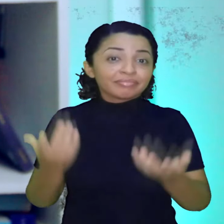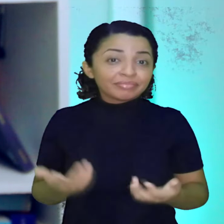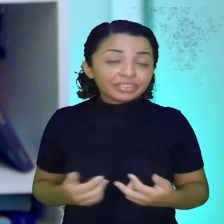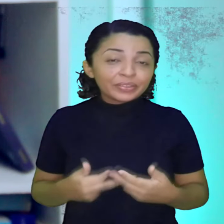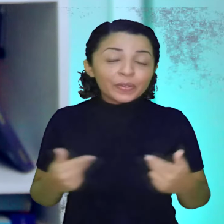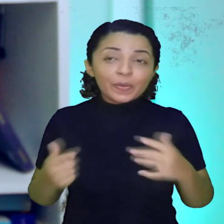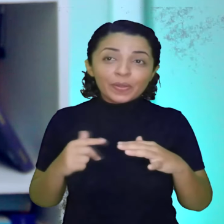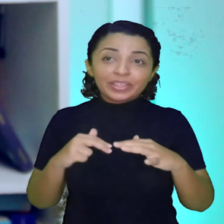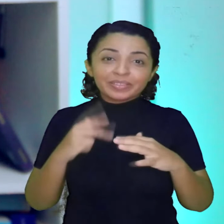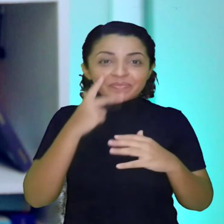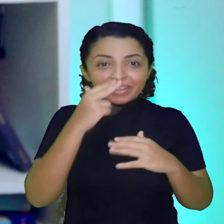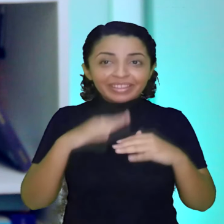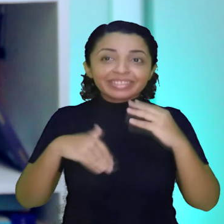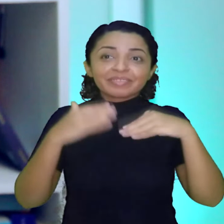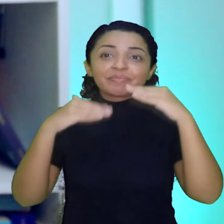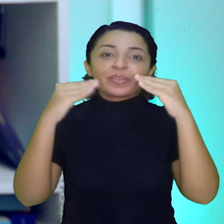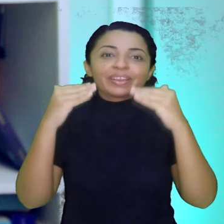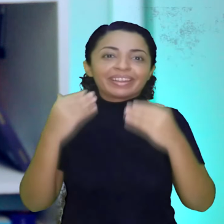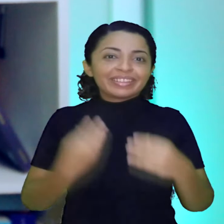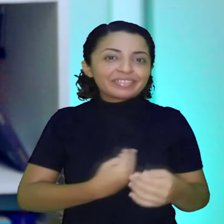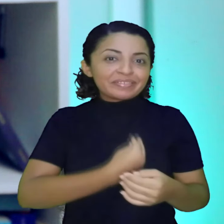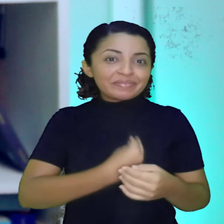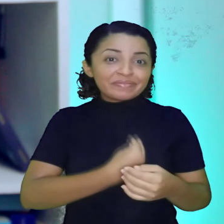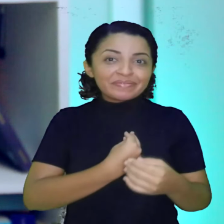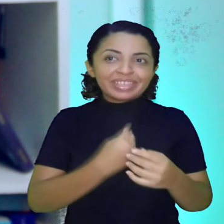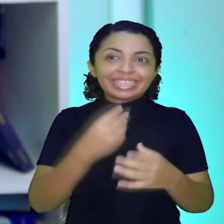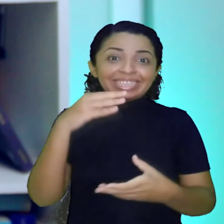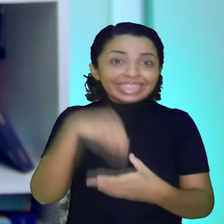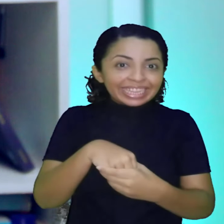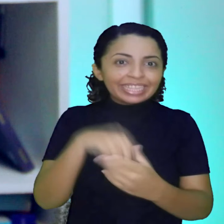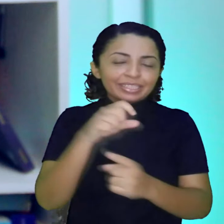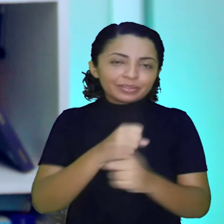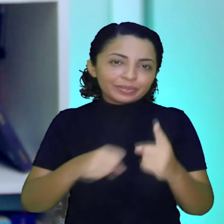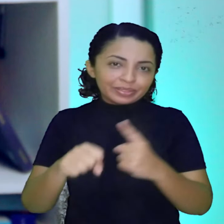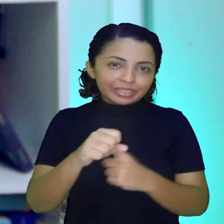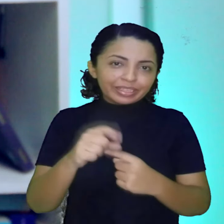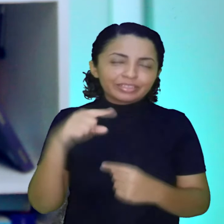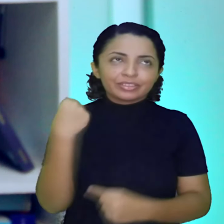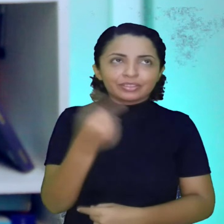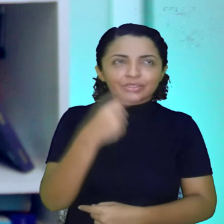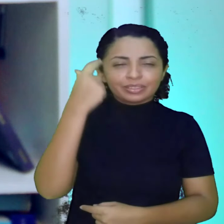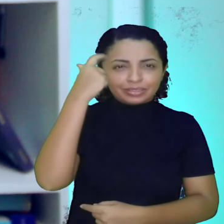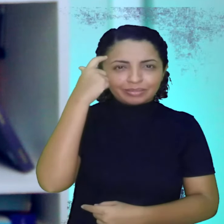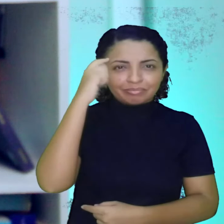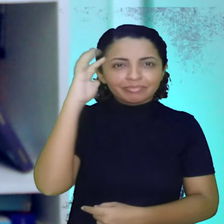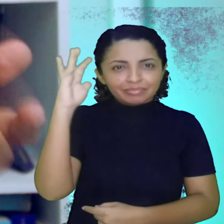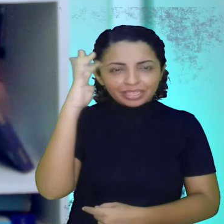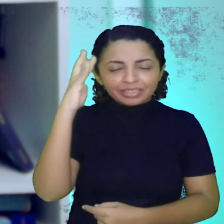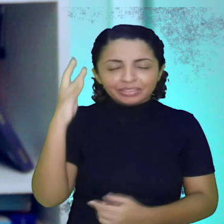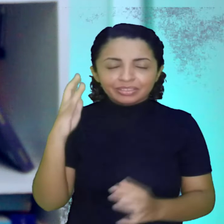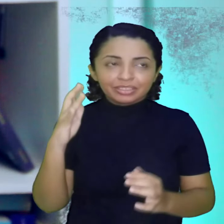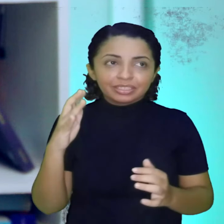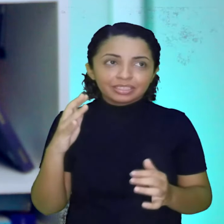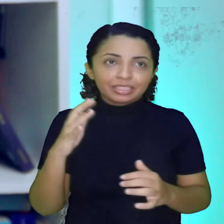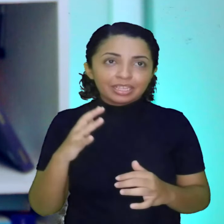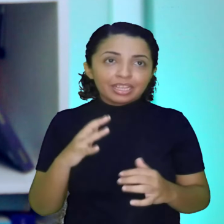alguns degraus na escala, vamos dizer assim, na régua social que a gente imagina, do que outras,